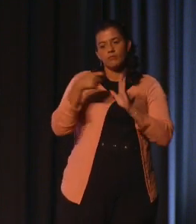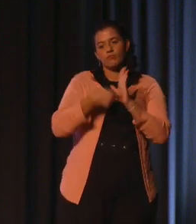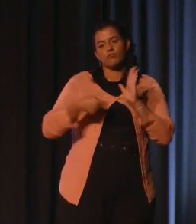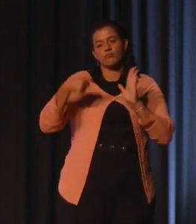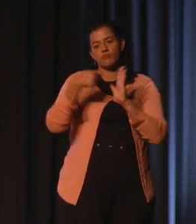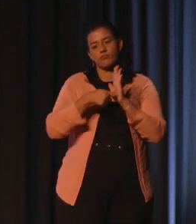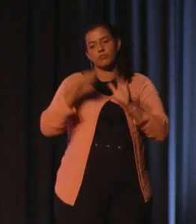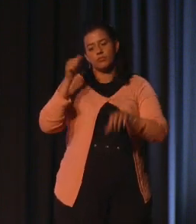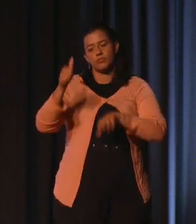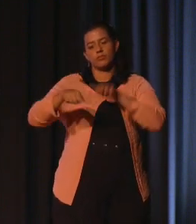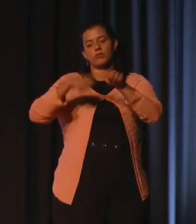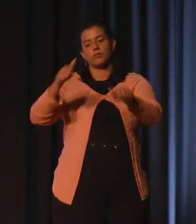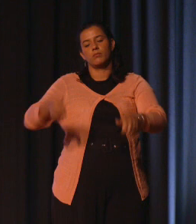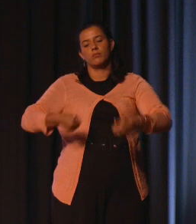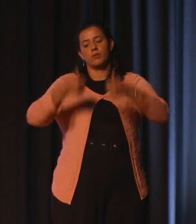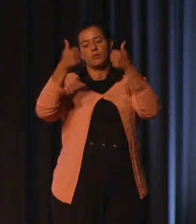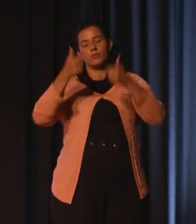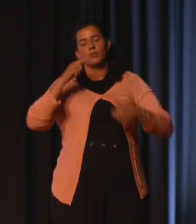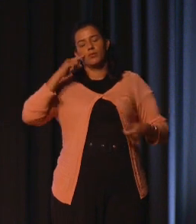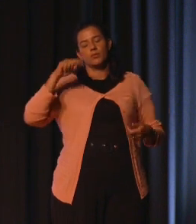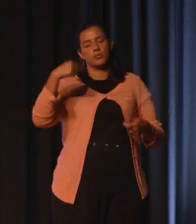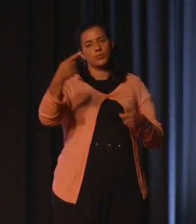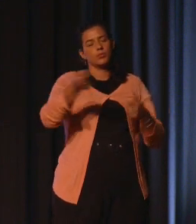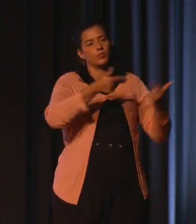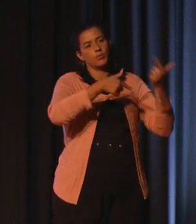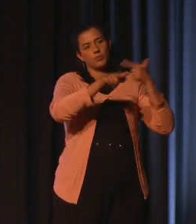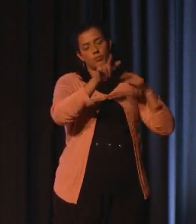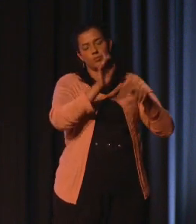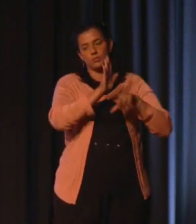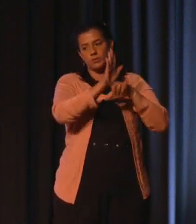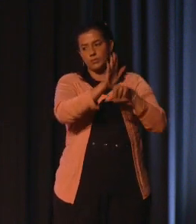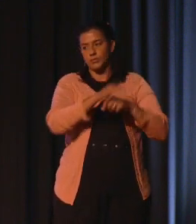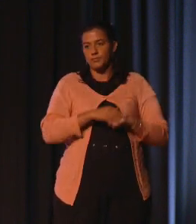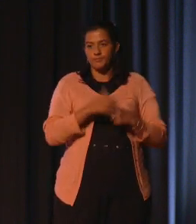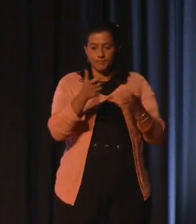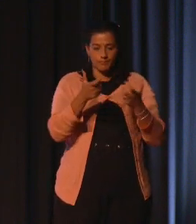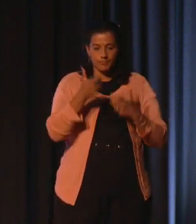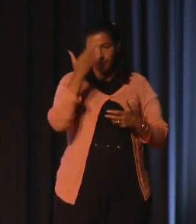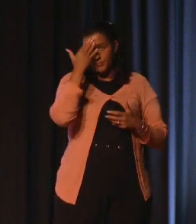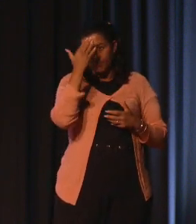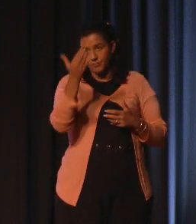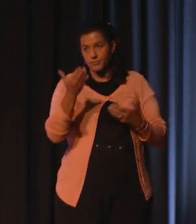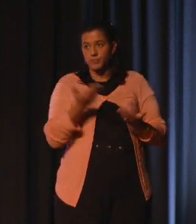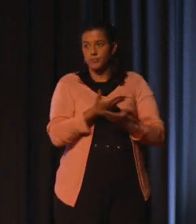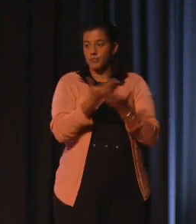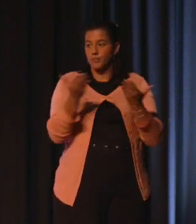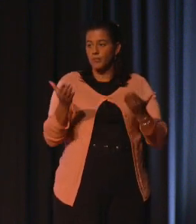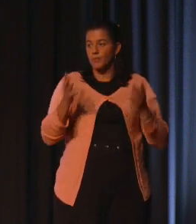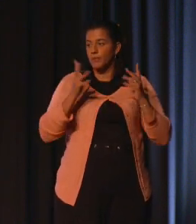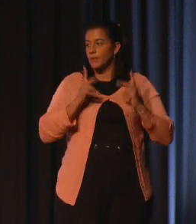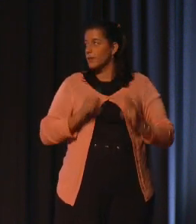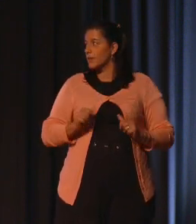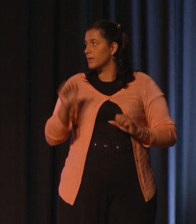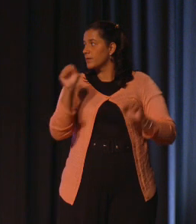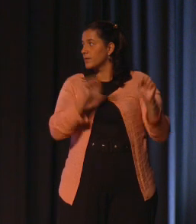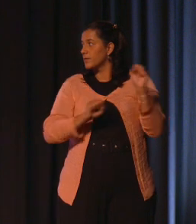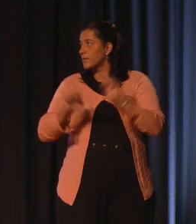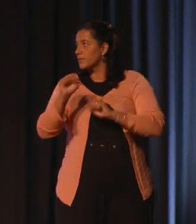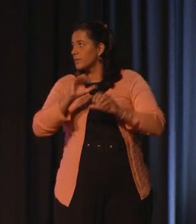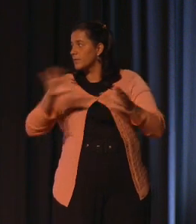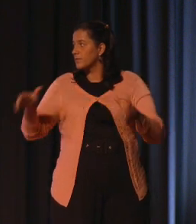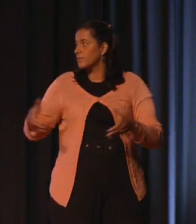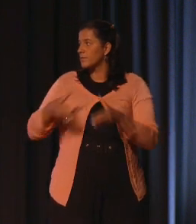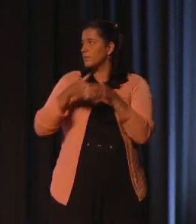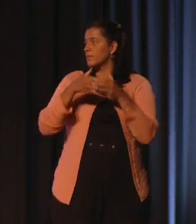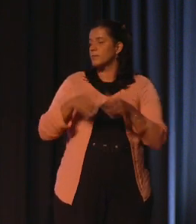que torne melhor o meu dia a dia e torne melhor aos outros. E eu quero agradecer muito o pessoal da limpeza que trabalha com a gente lá,